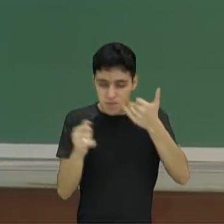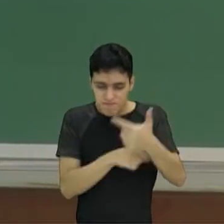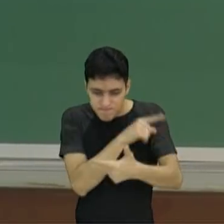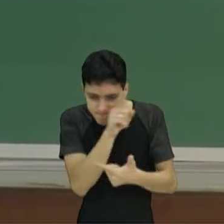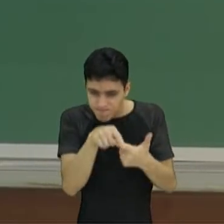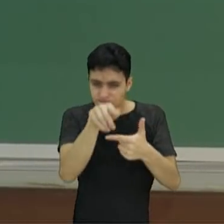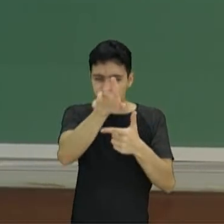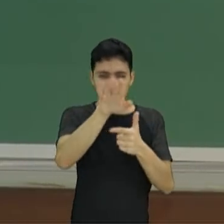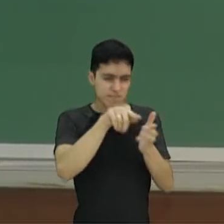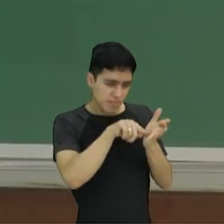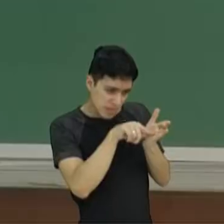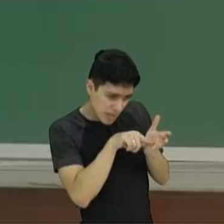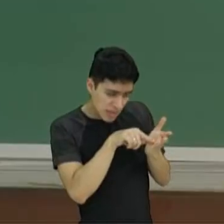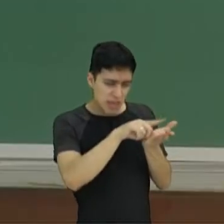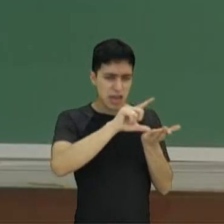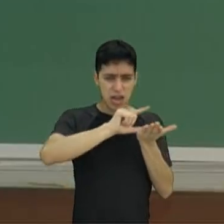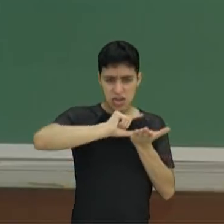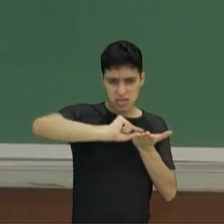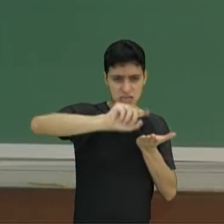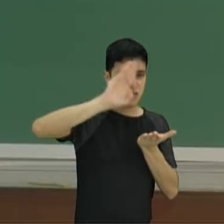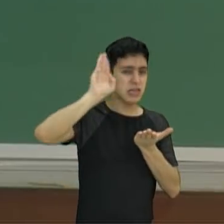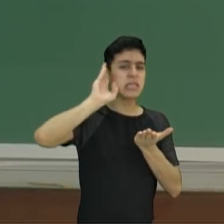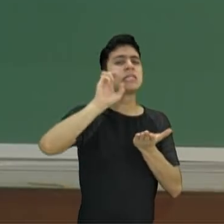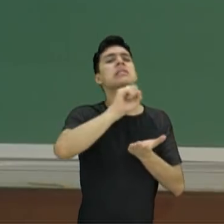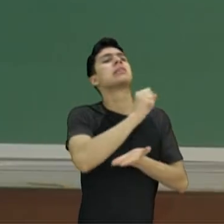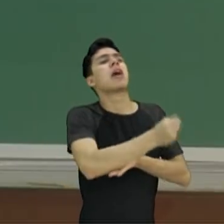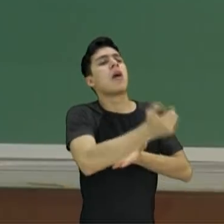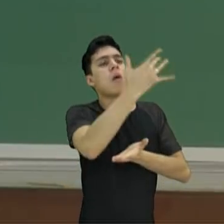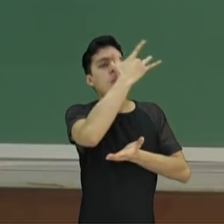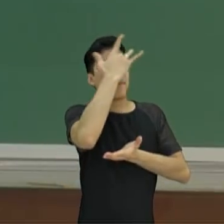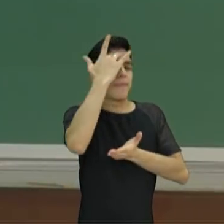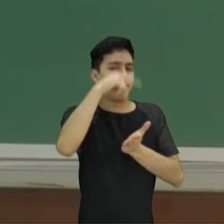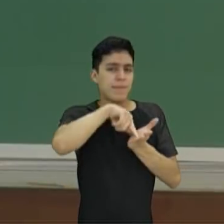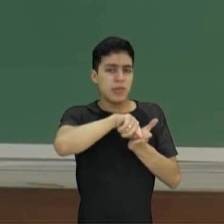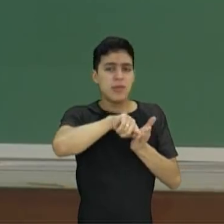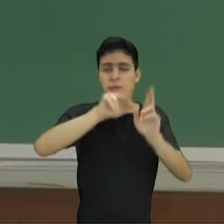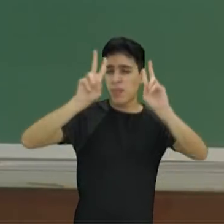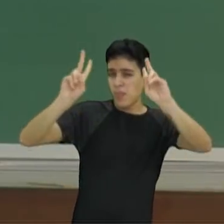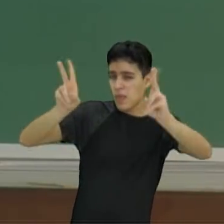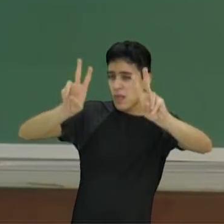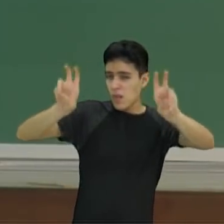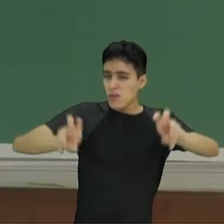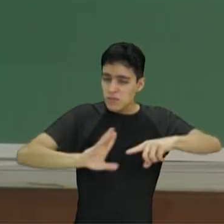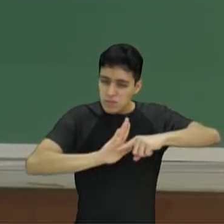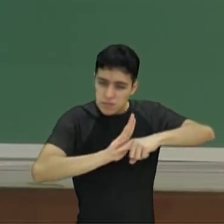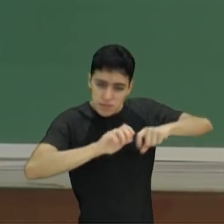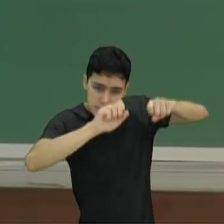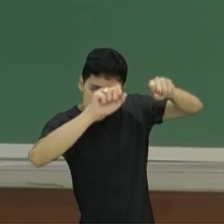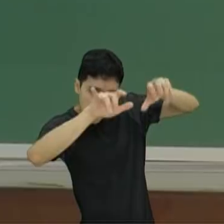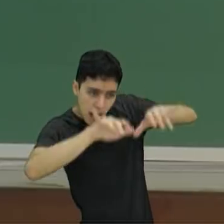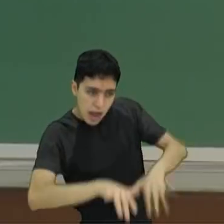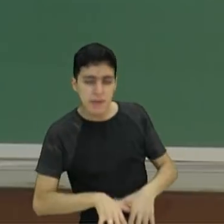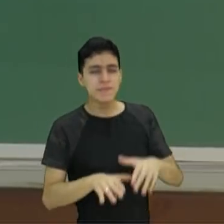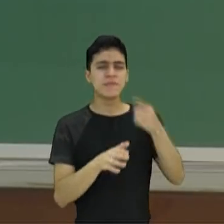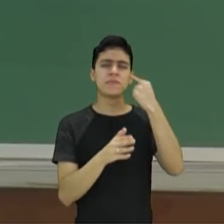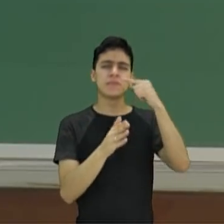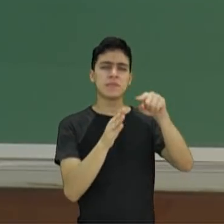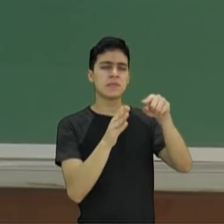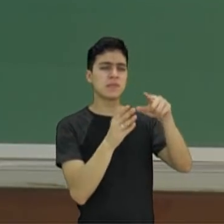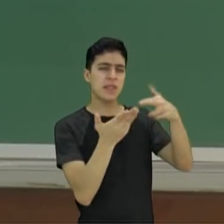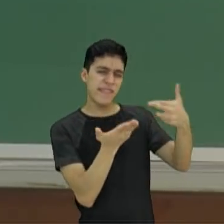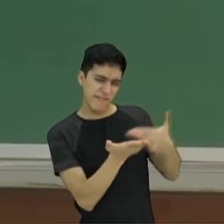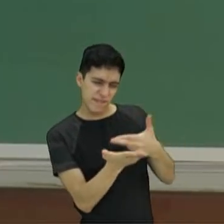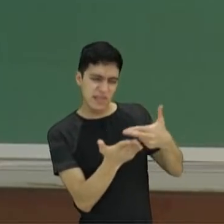em artigos acadêmicos, se alguns pesquisadores já escreveram sobre o assunto, vê em periódicos, que também